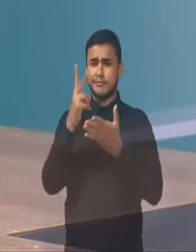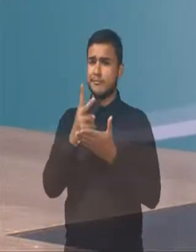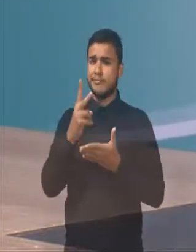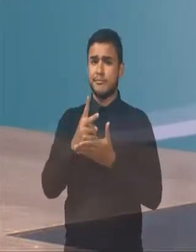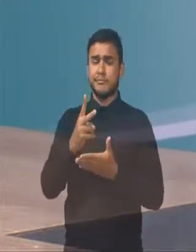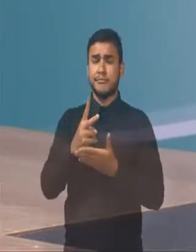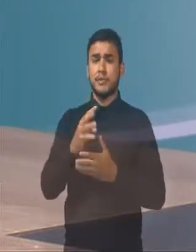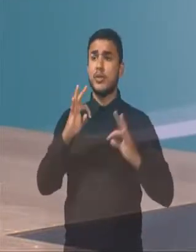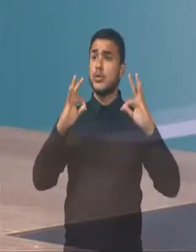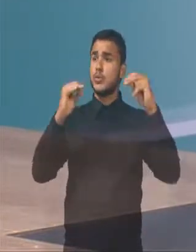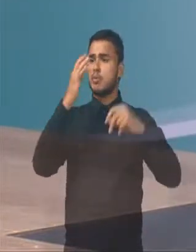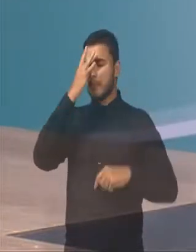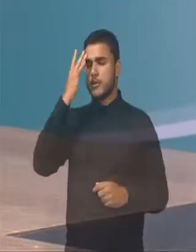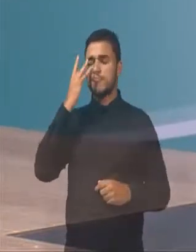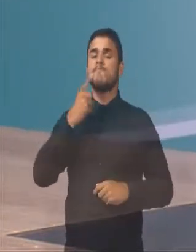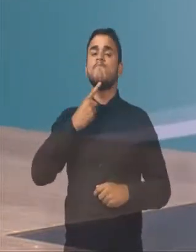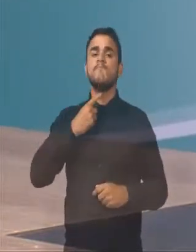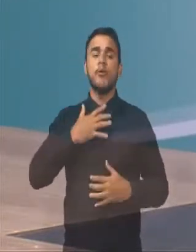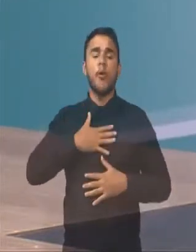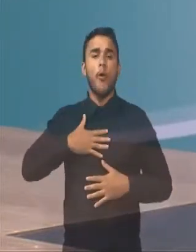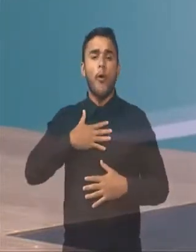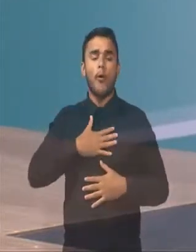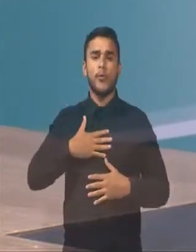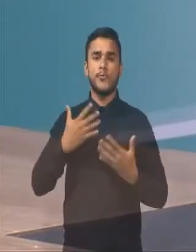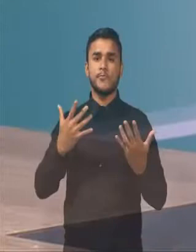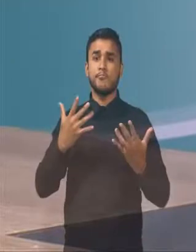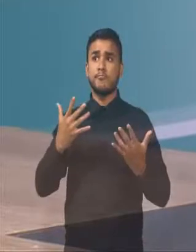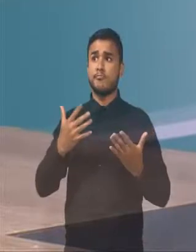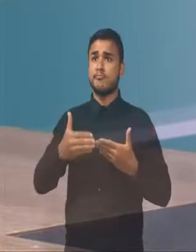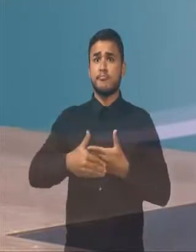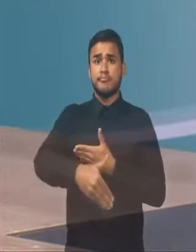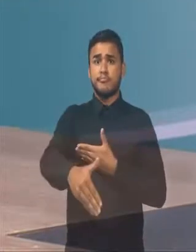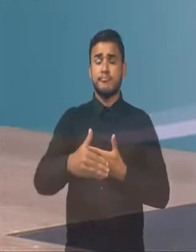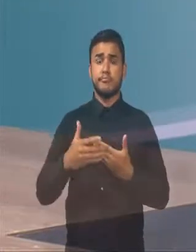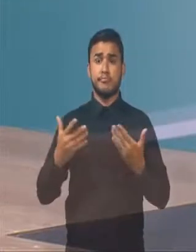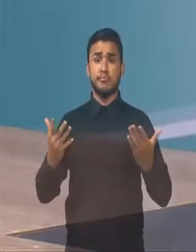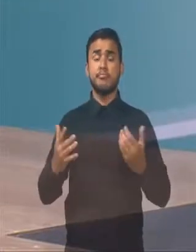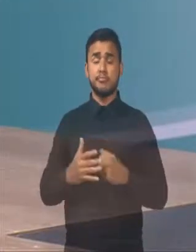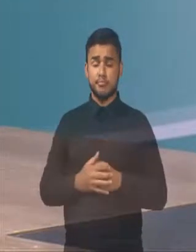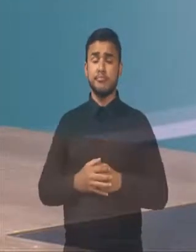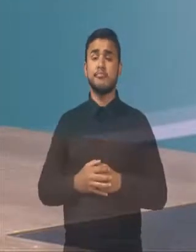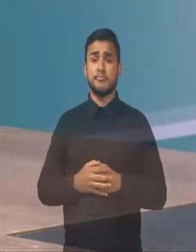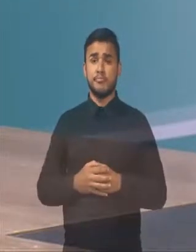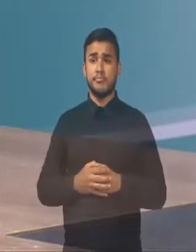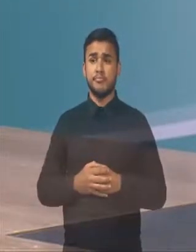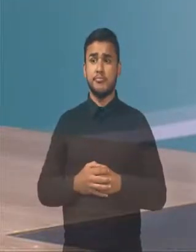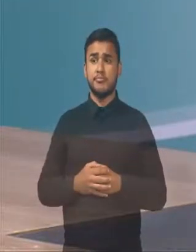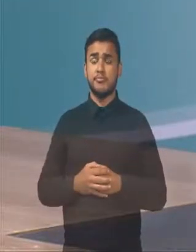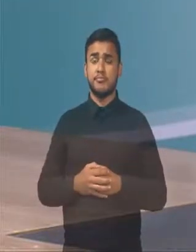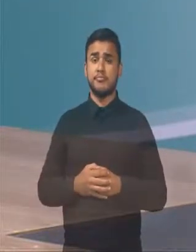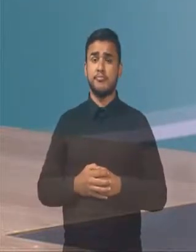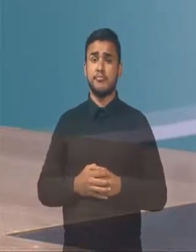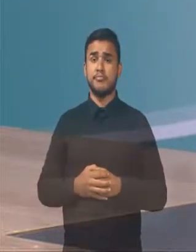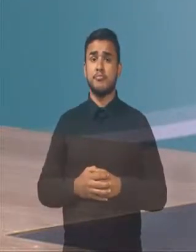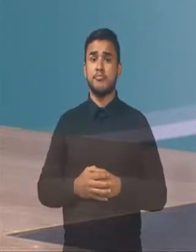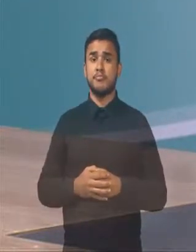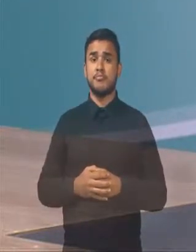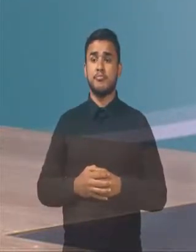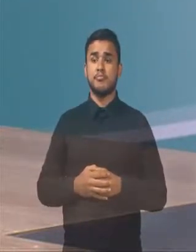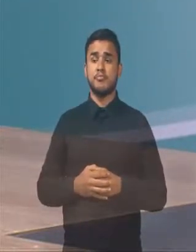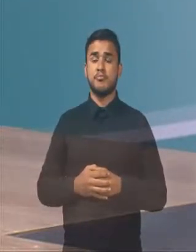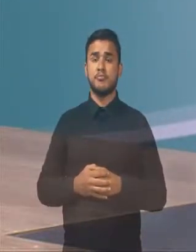é desejável. Então, temos que começar a partir daí. Essa é uma premissa. Depois, ele é